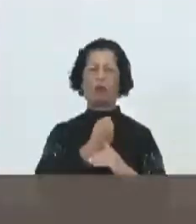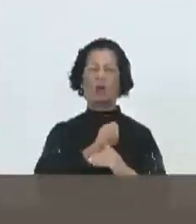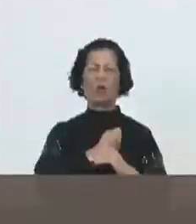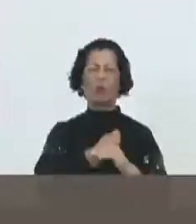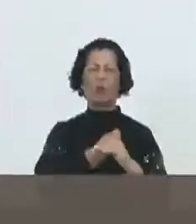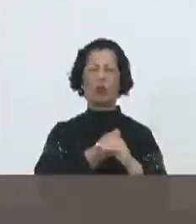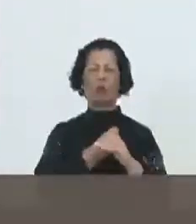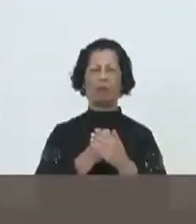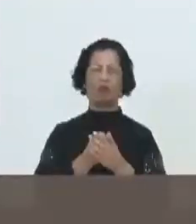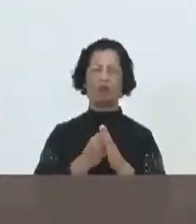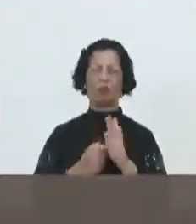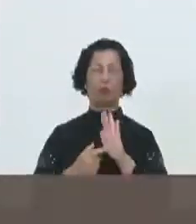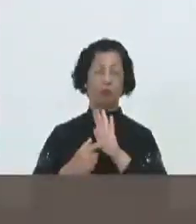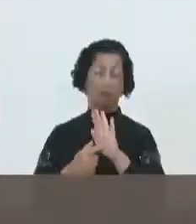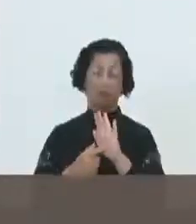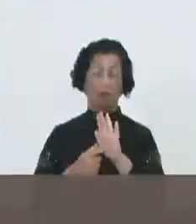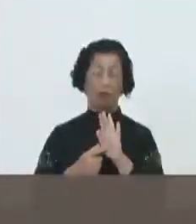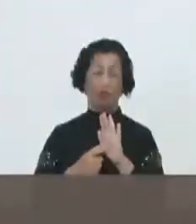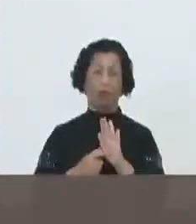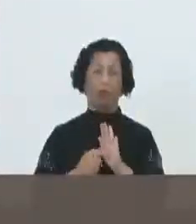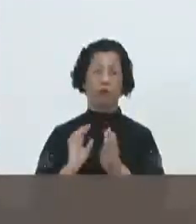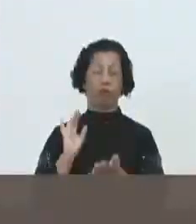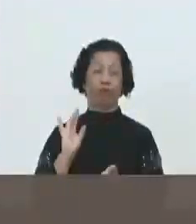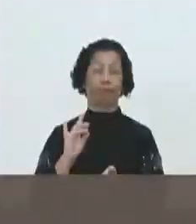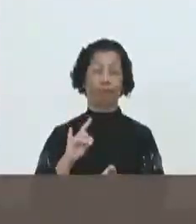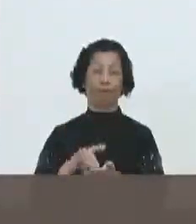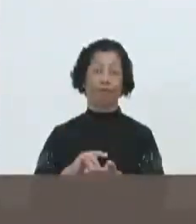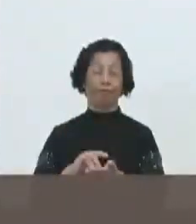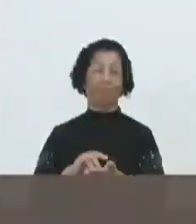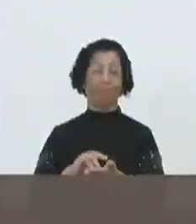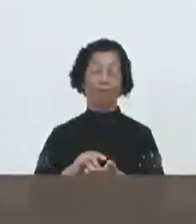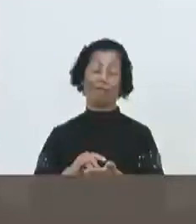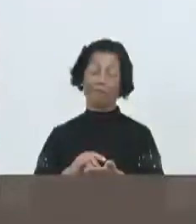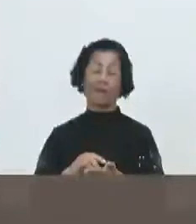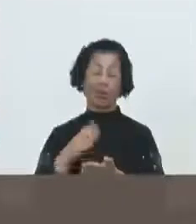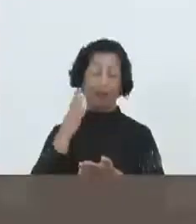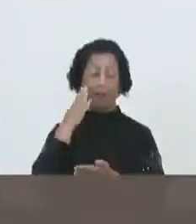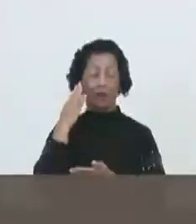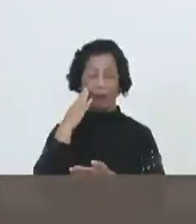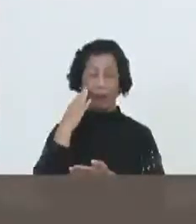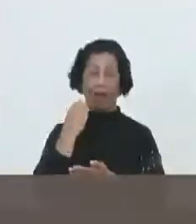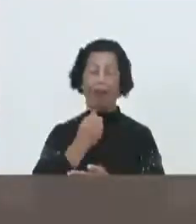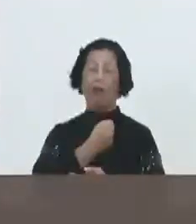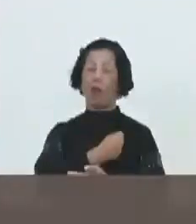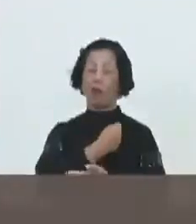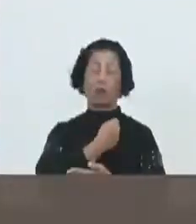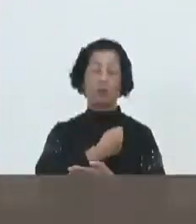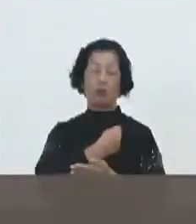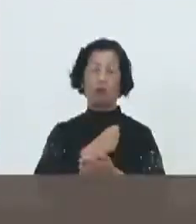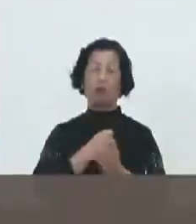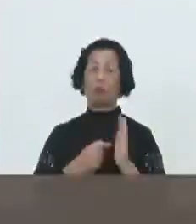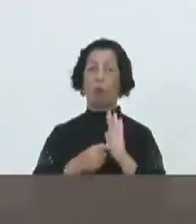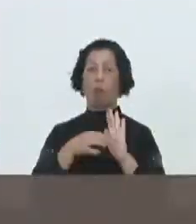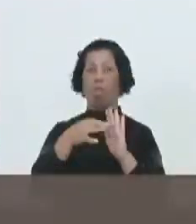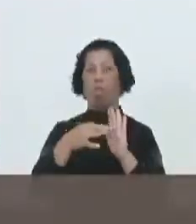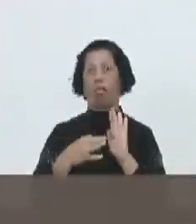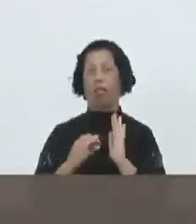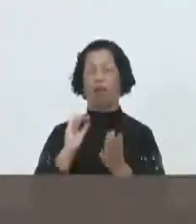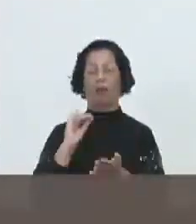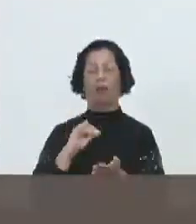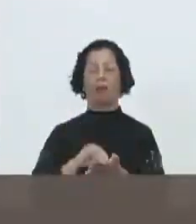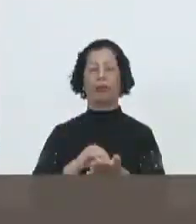né nem sempre transmitem a a a o calor da realidade e a fazenda sendo uma secretaria meio Nem sempre